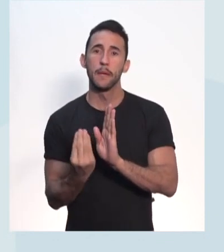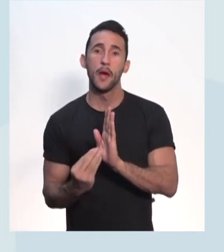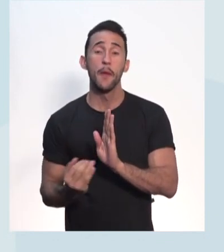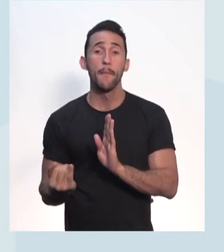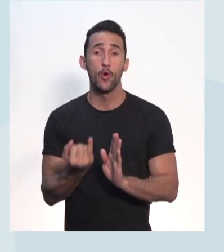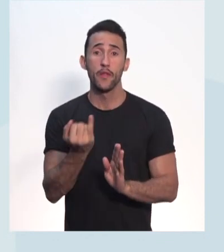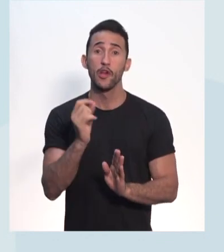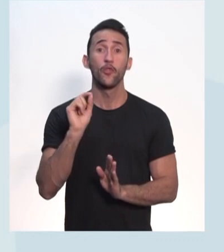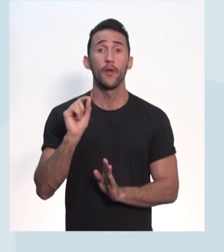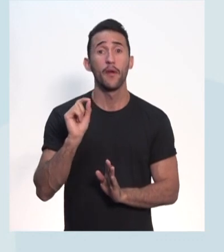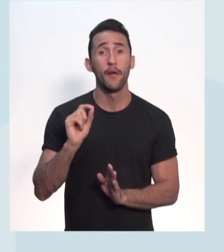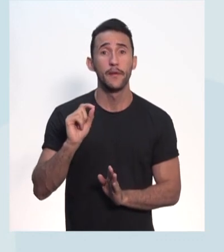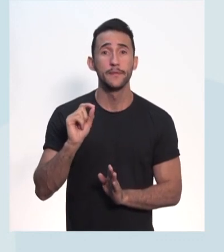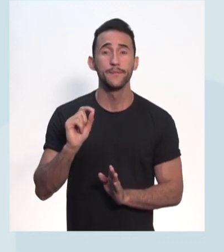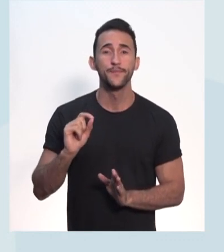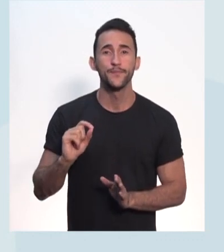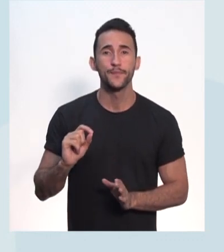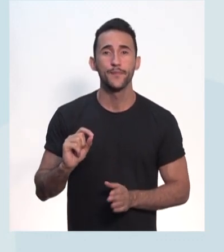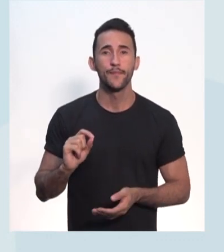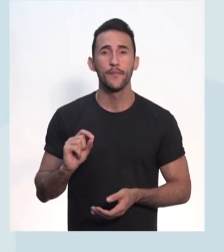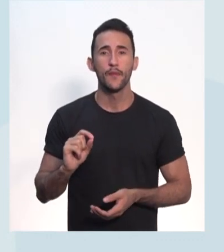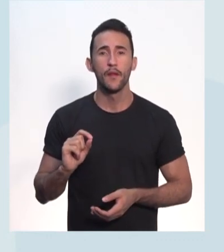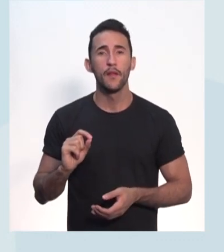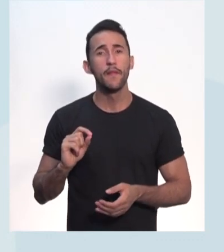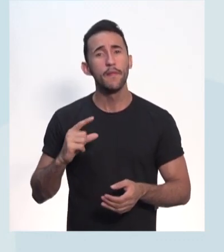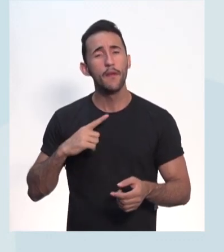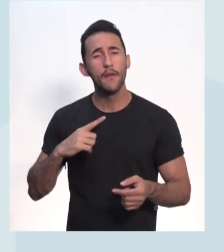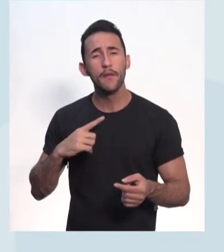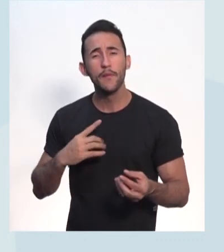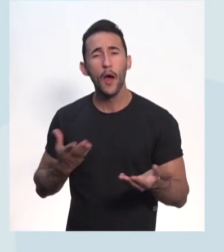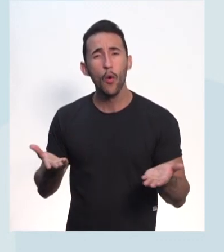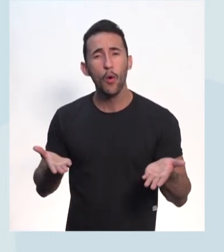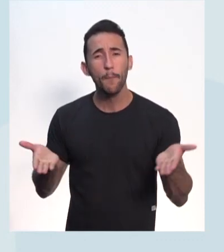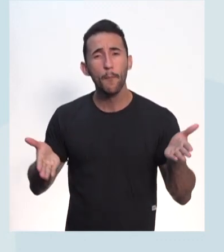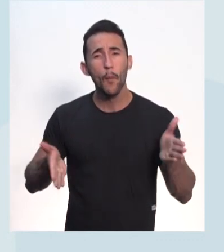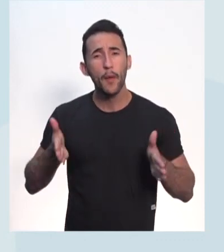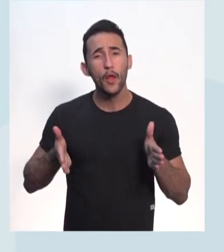para discutir, para tratar dessas questões, porque é um baita desafio. Eu acho